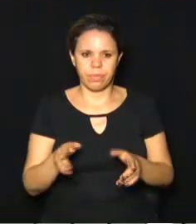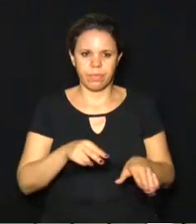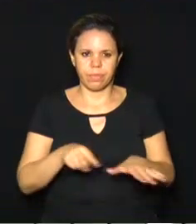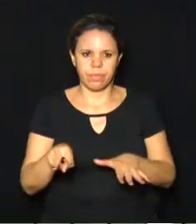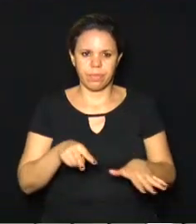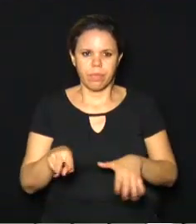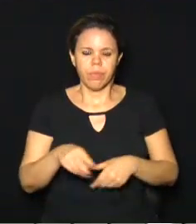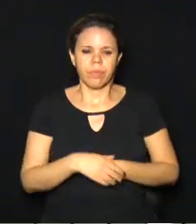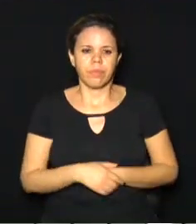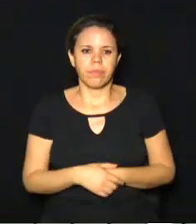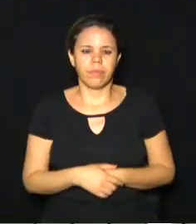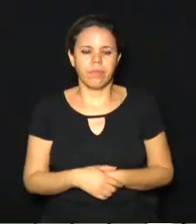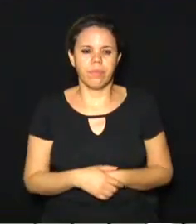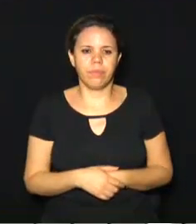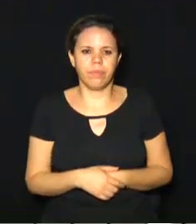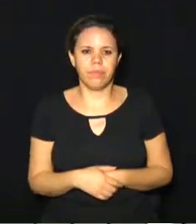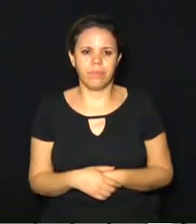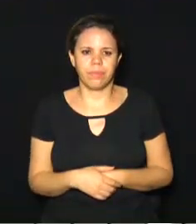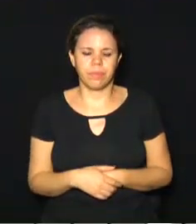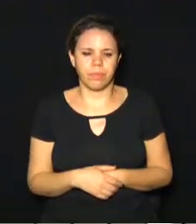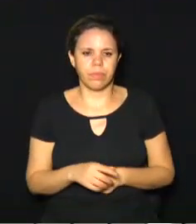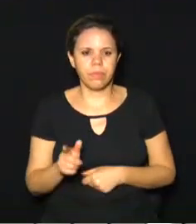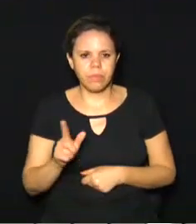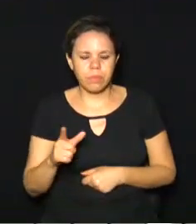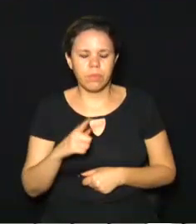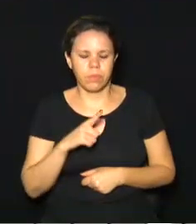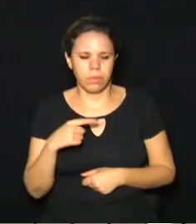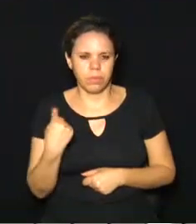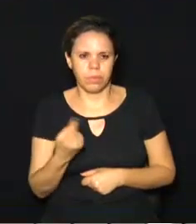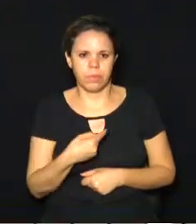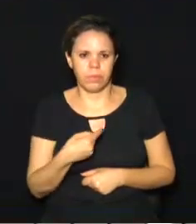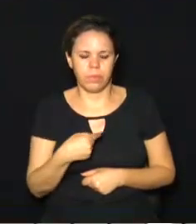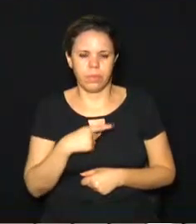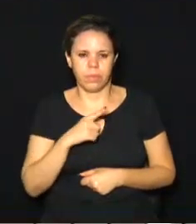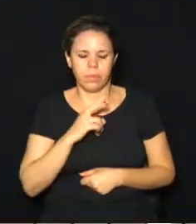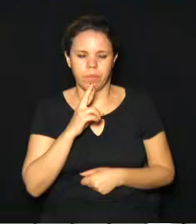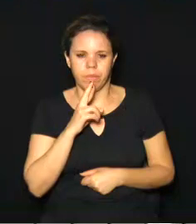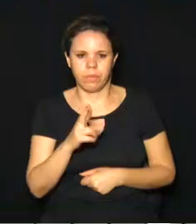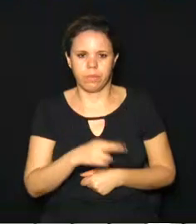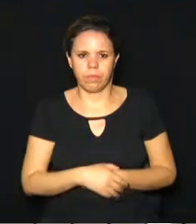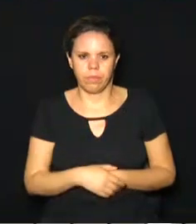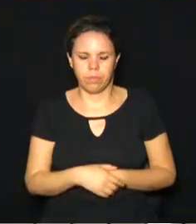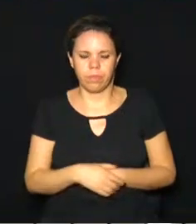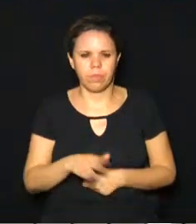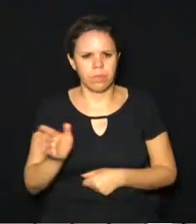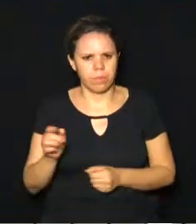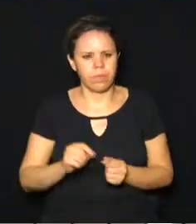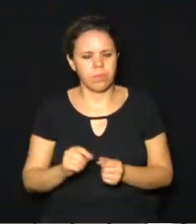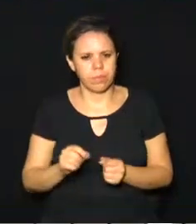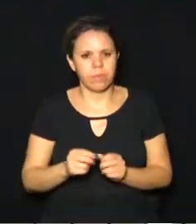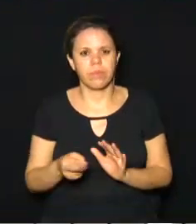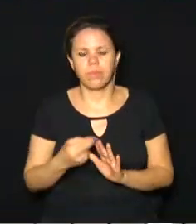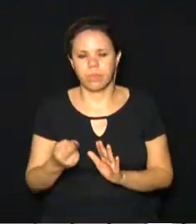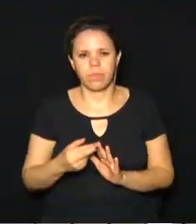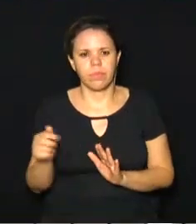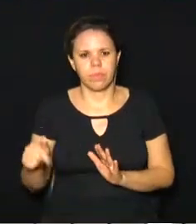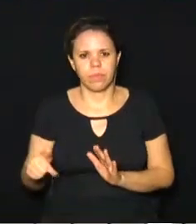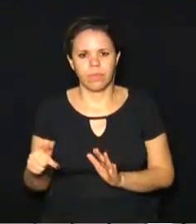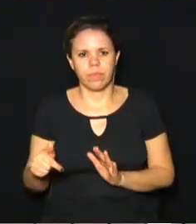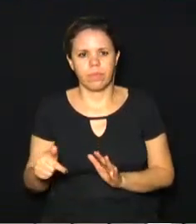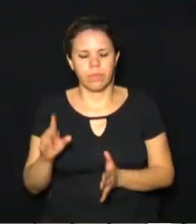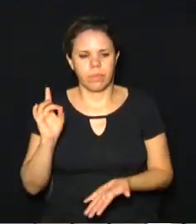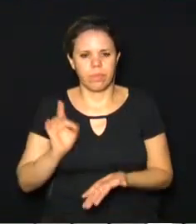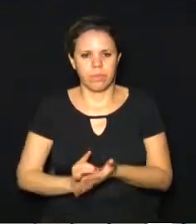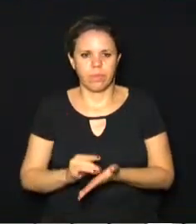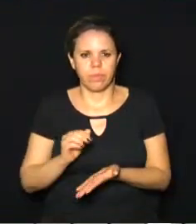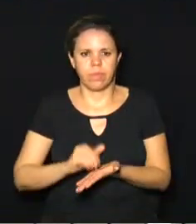semanas, que é evidente que nós temos que ter uma resposta, nós já fizemos requerimentos, uma resposta